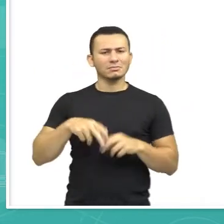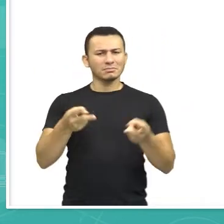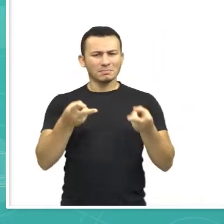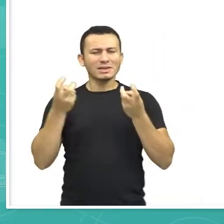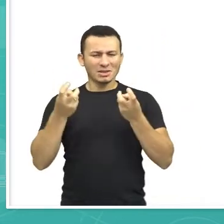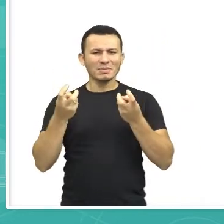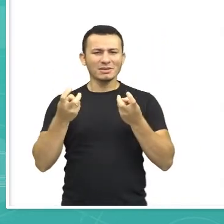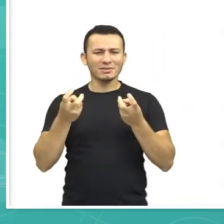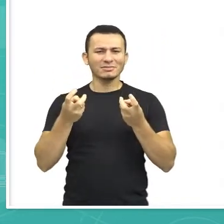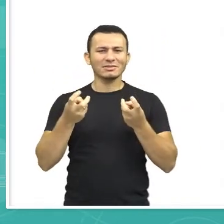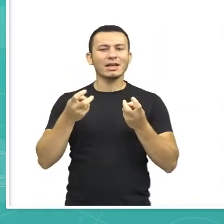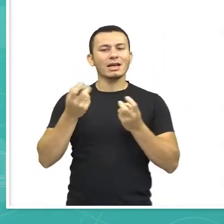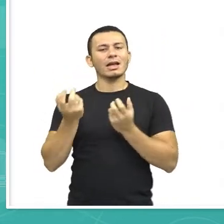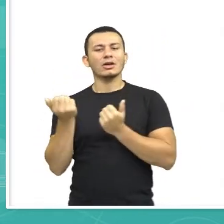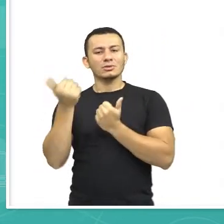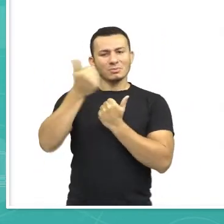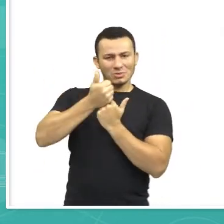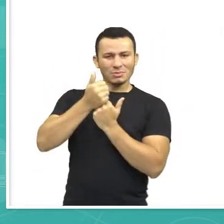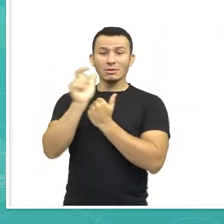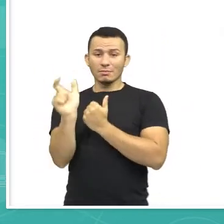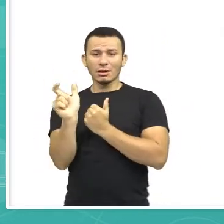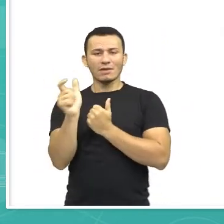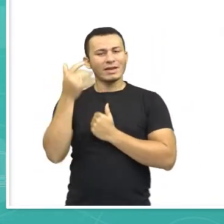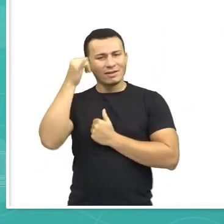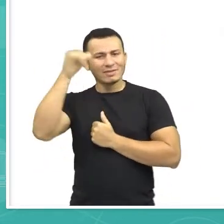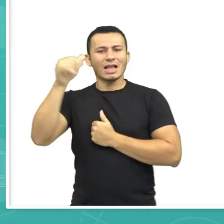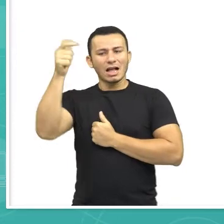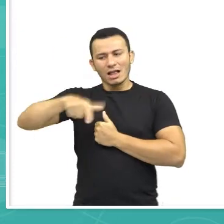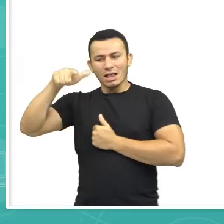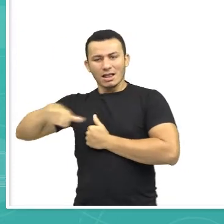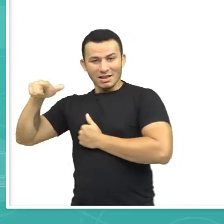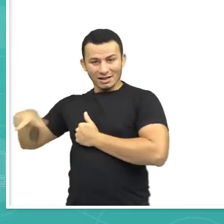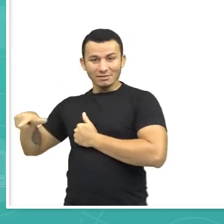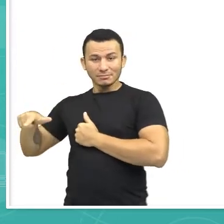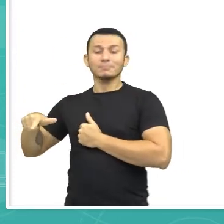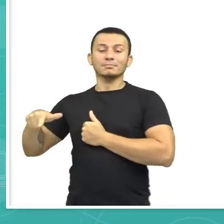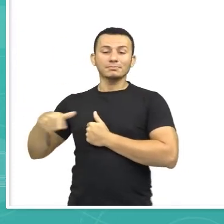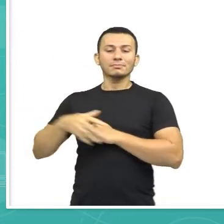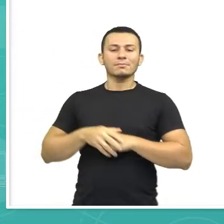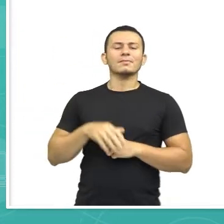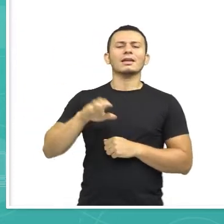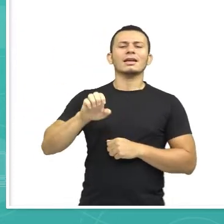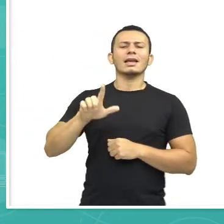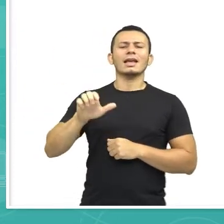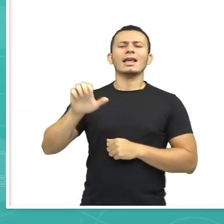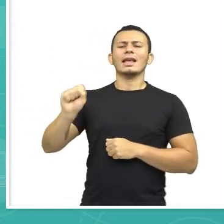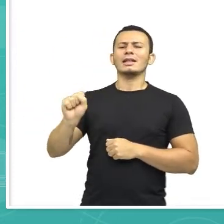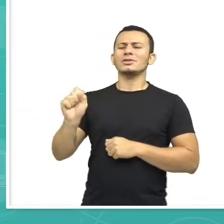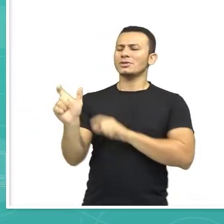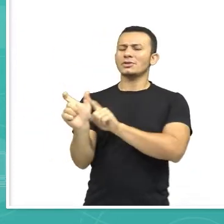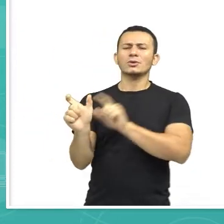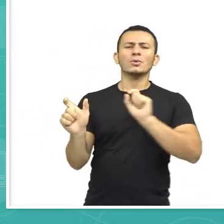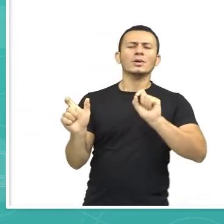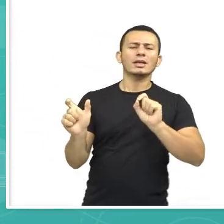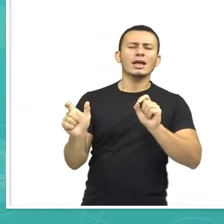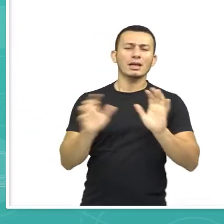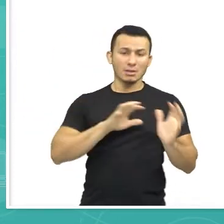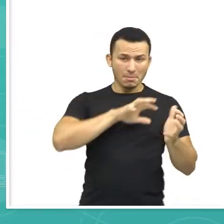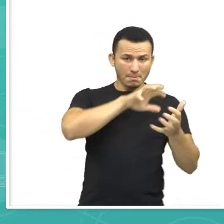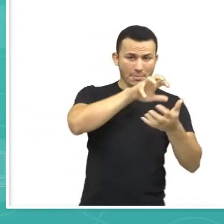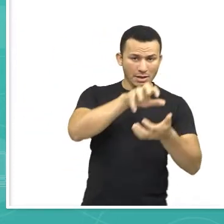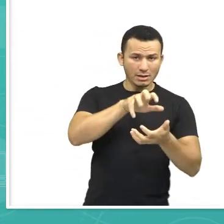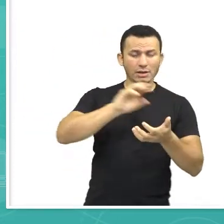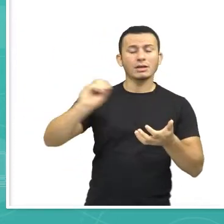Se eu perguntasse para você, esse eles, ele trata-se de quem? Ele trata-se do planeta, dos planetas, ou ele